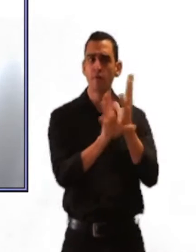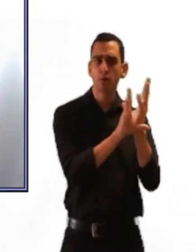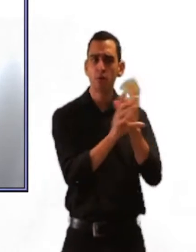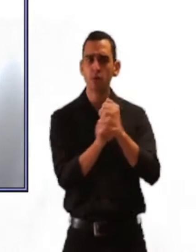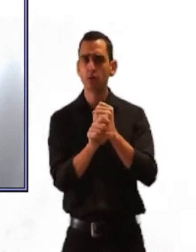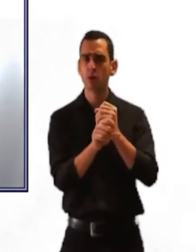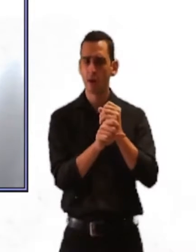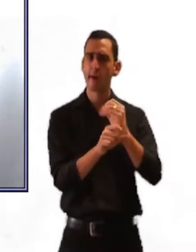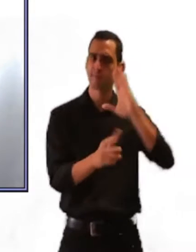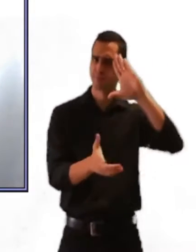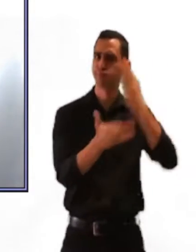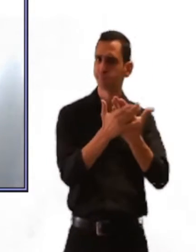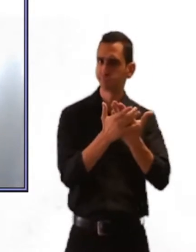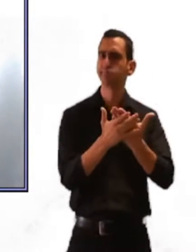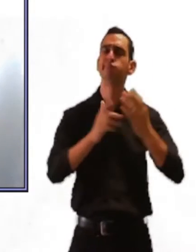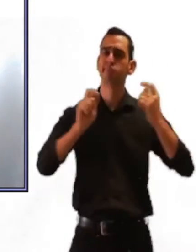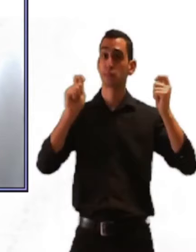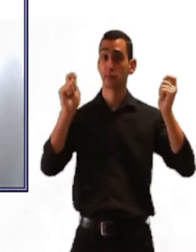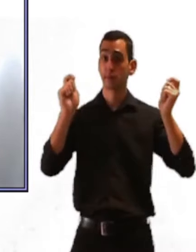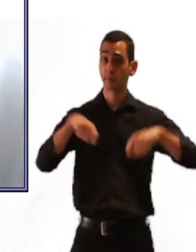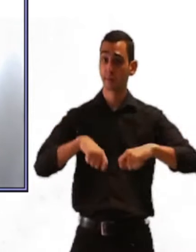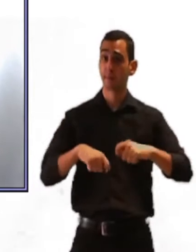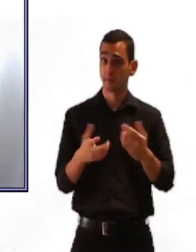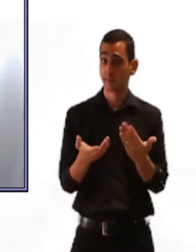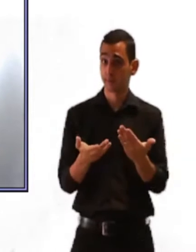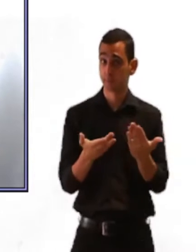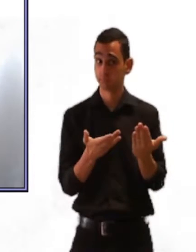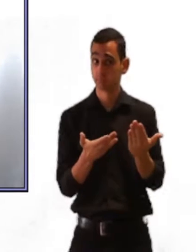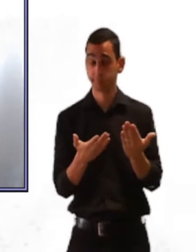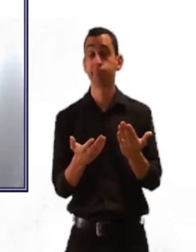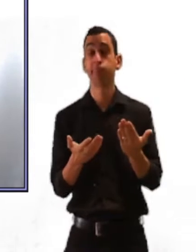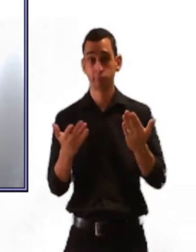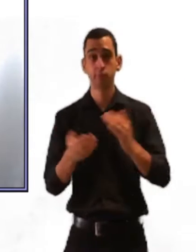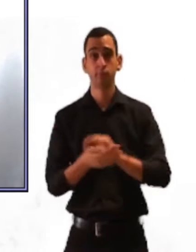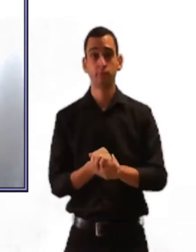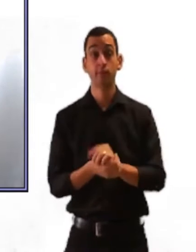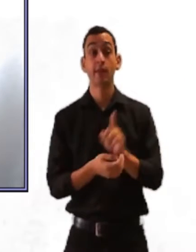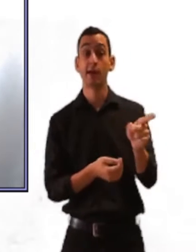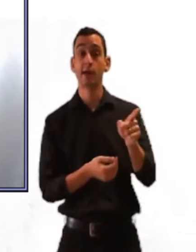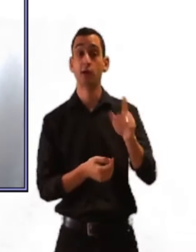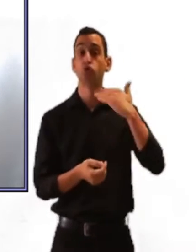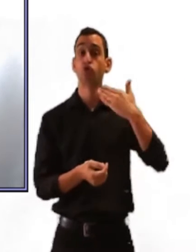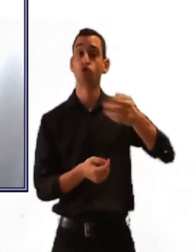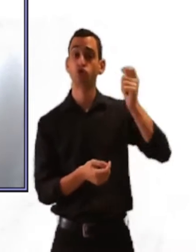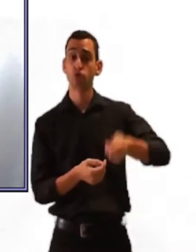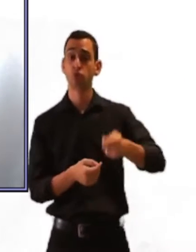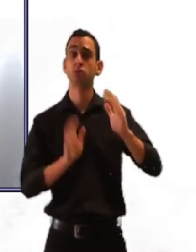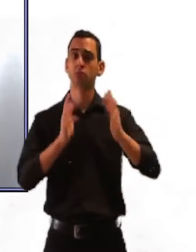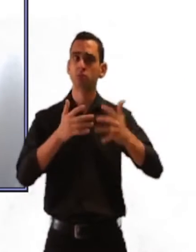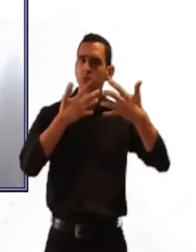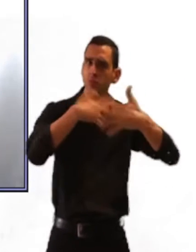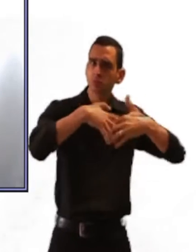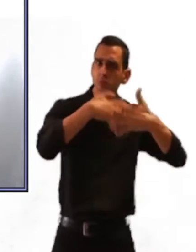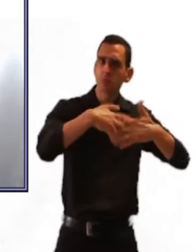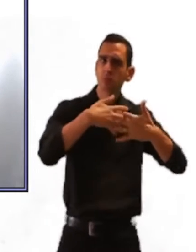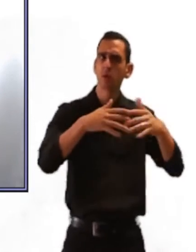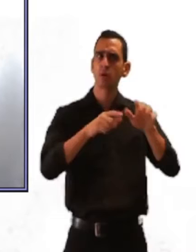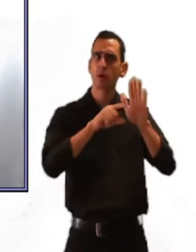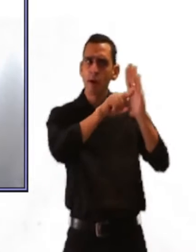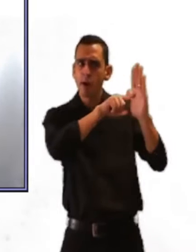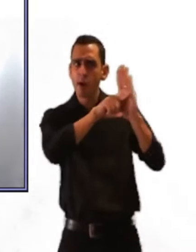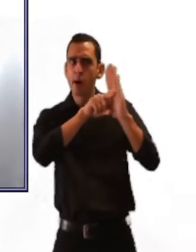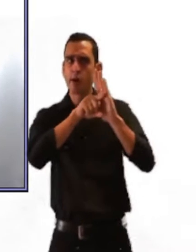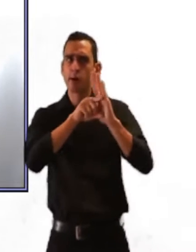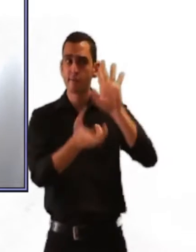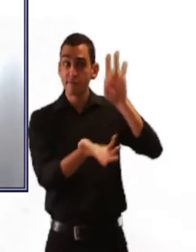tradicional em que o juiz forma a sua cognição. Então, a cognição é formada pelo juiz na análise dos fatos